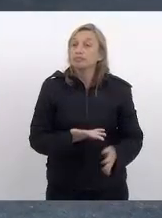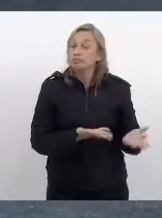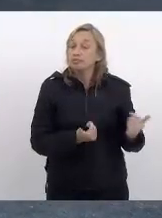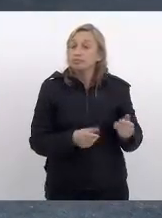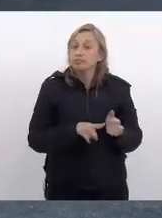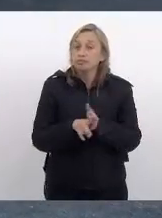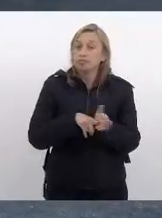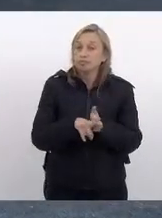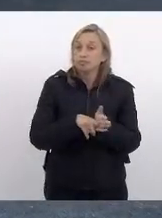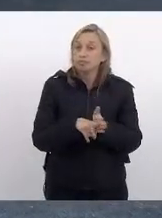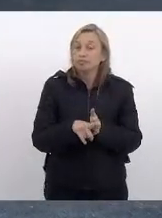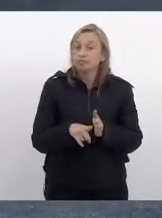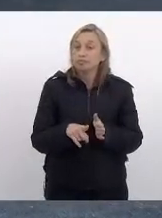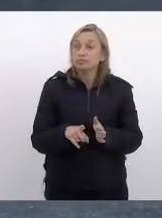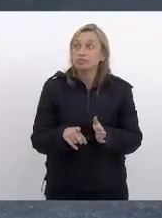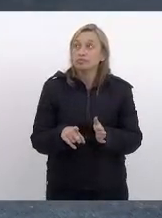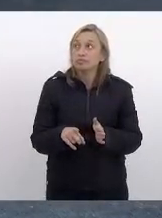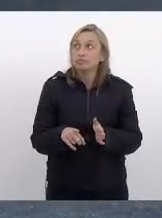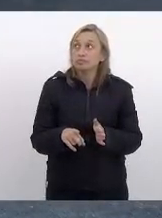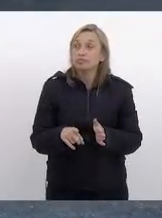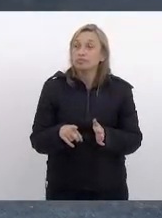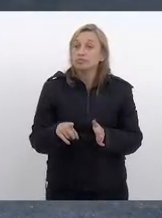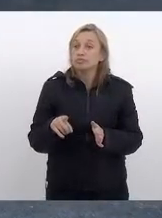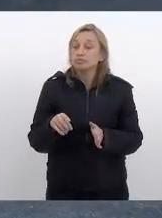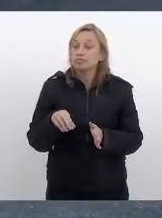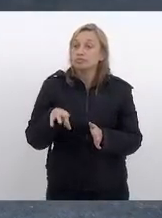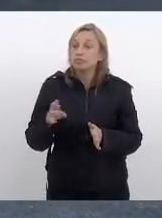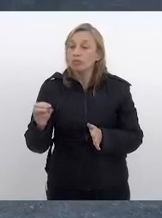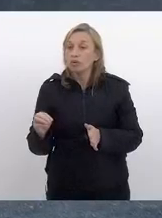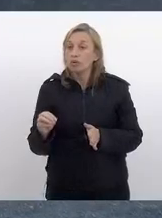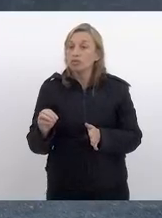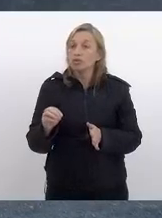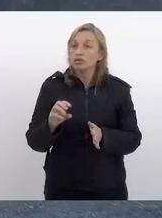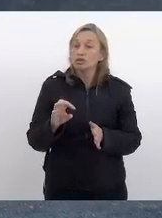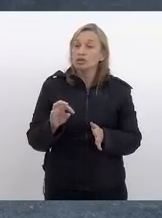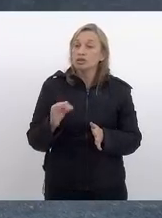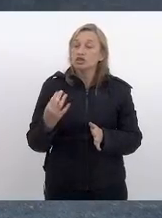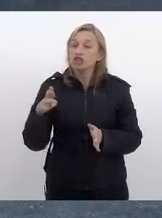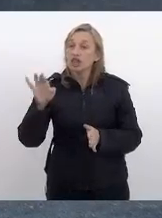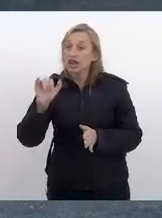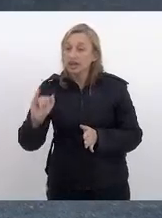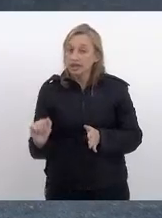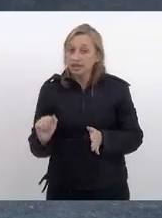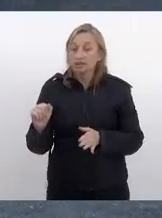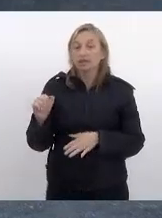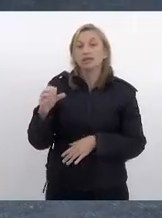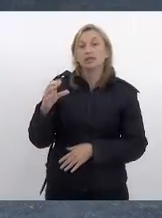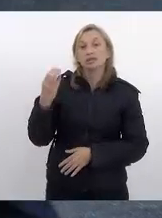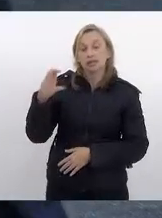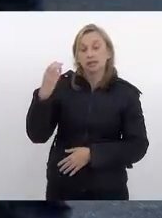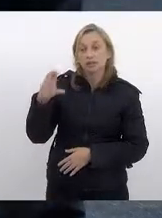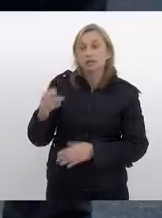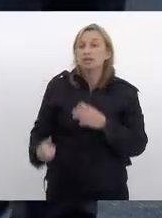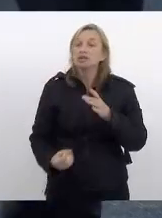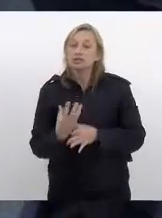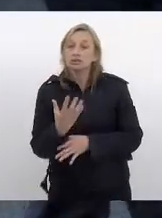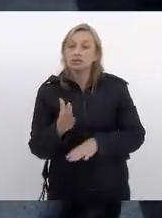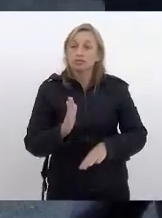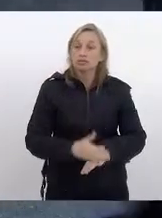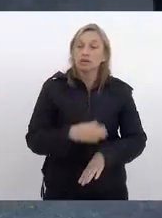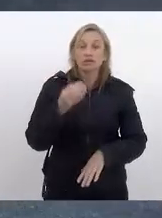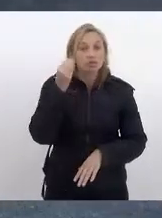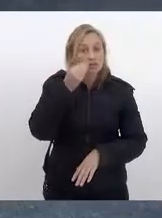Jovem Pesquisador oriundo da do Morro do preventório em Charitas Niterói fundador de uma das mais